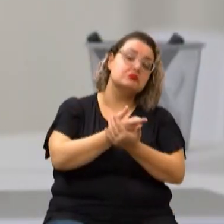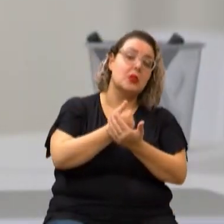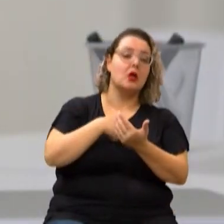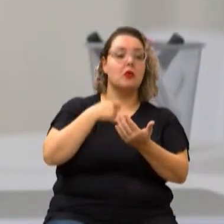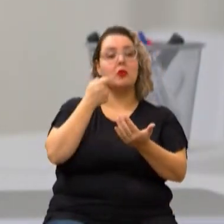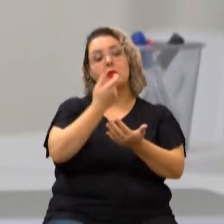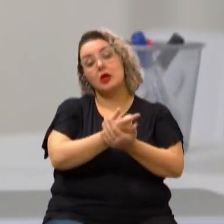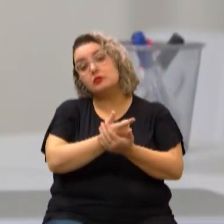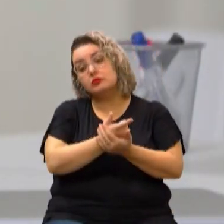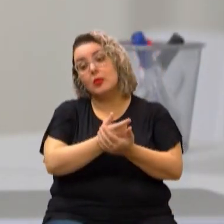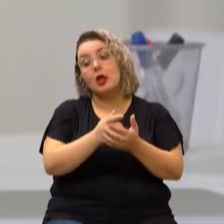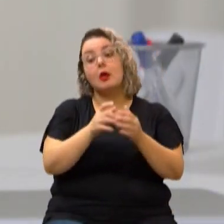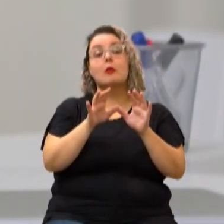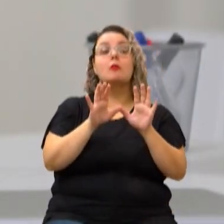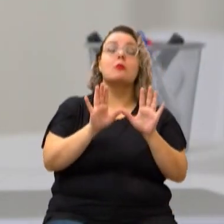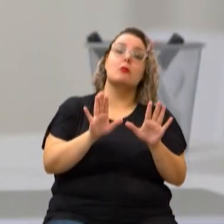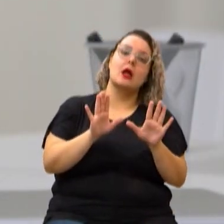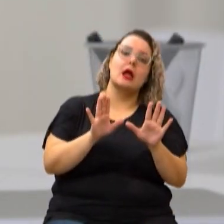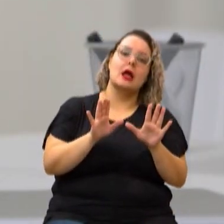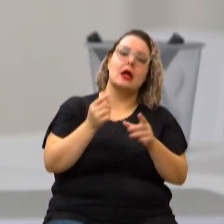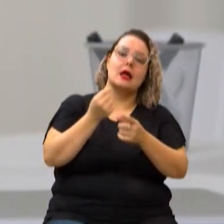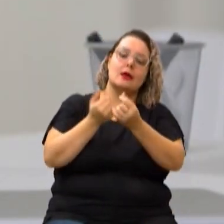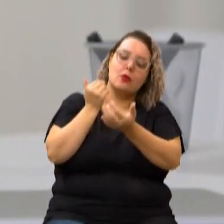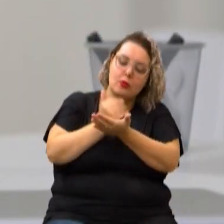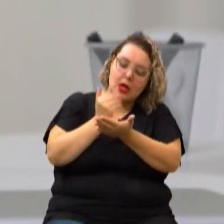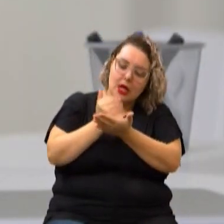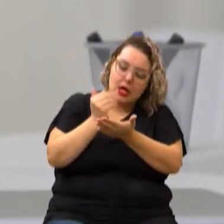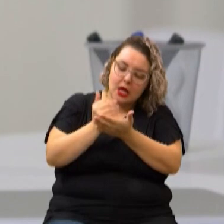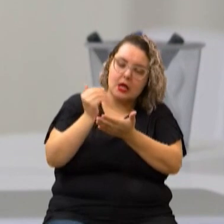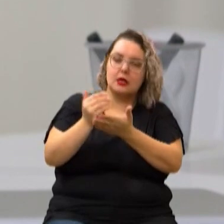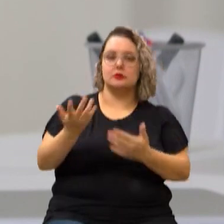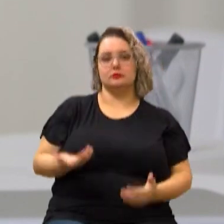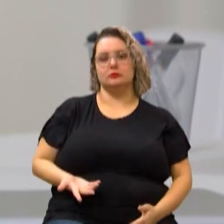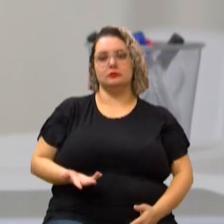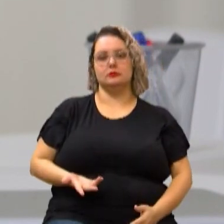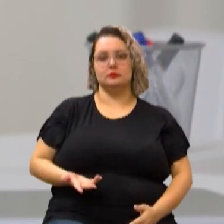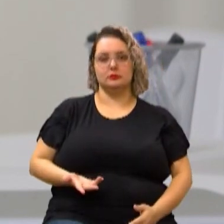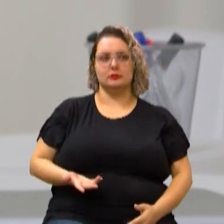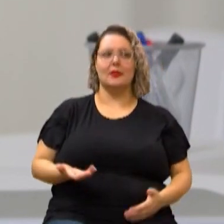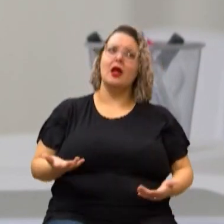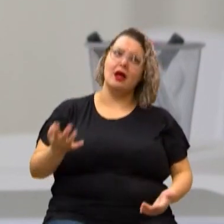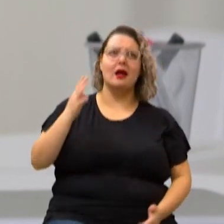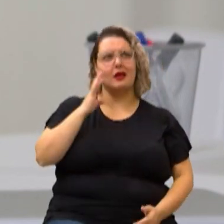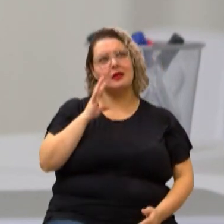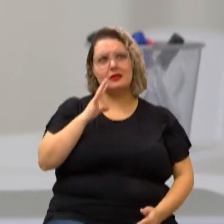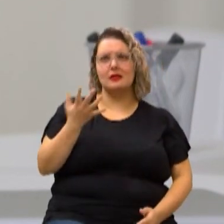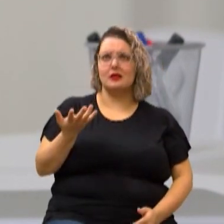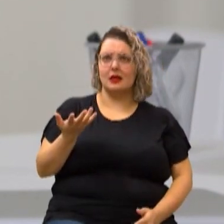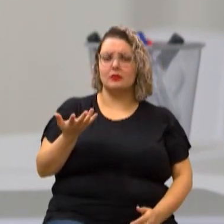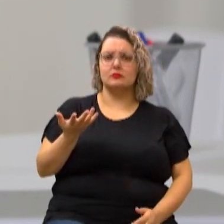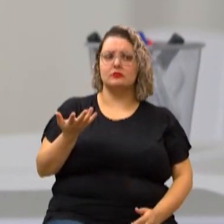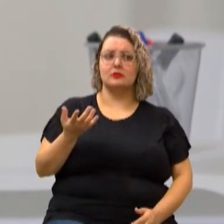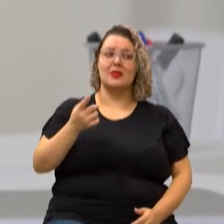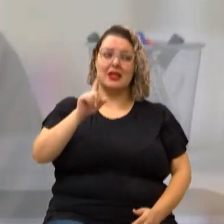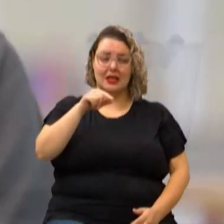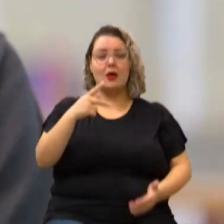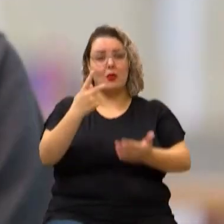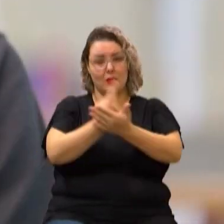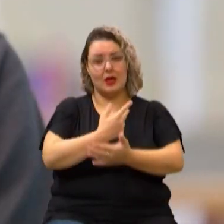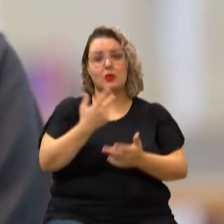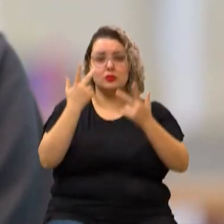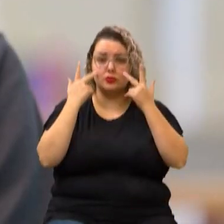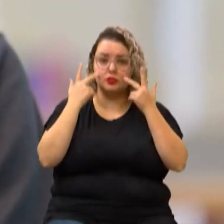ofertando o produto, ofertando o serviço, se vai repassar isso para o consumidor ou não. Então essa é a gente deixa até uma dica